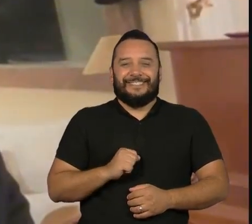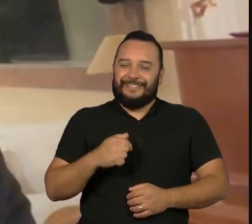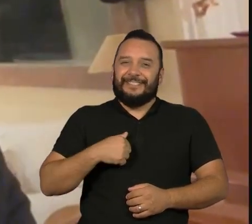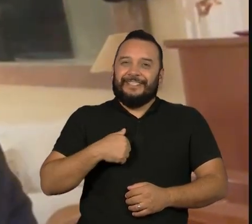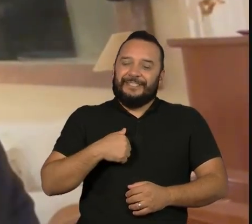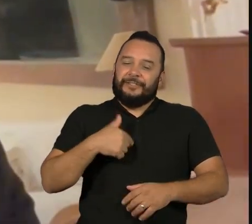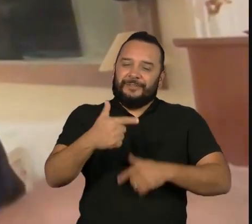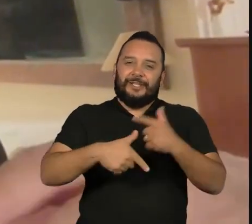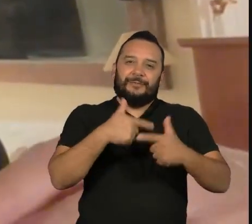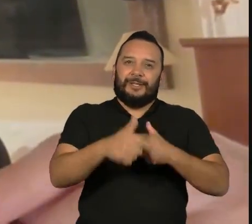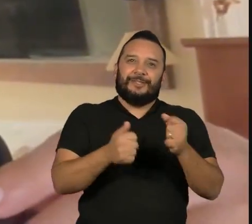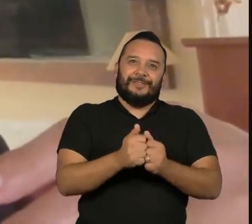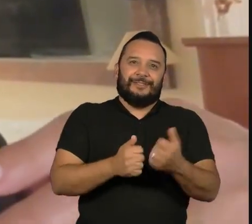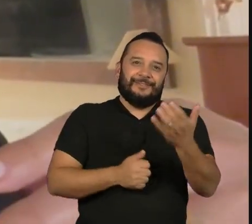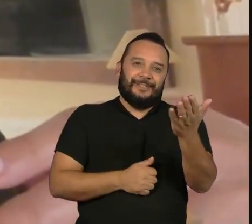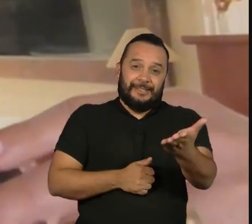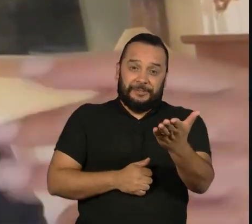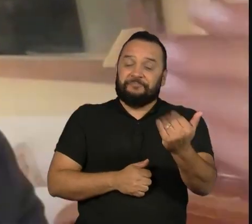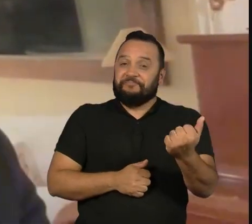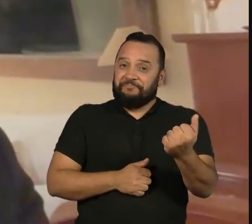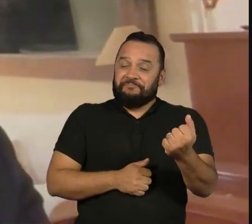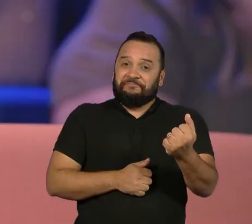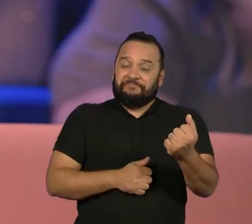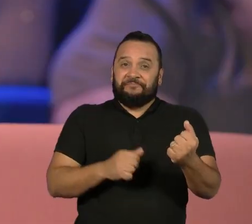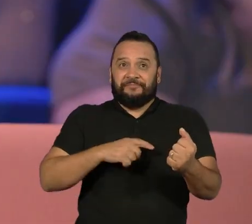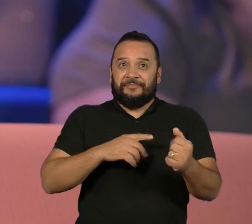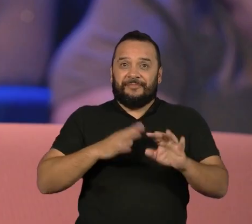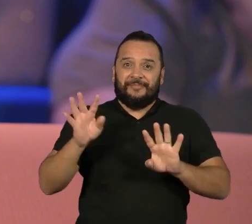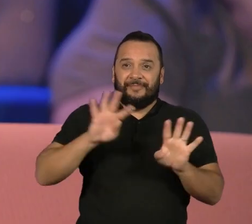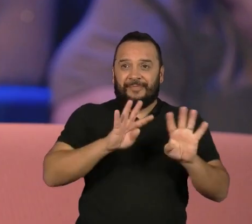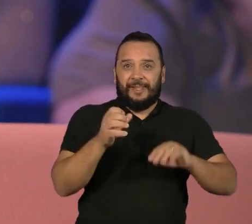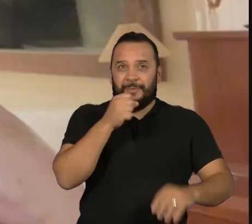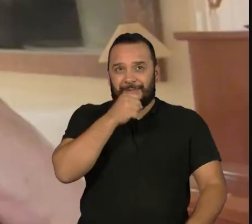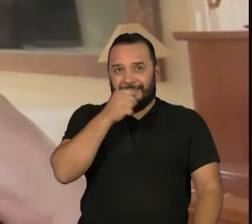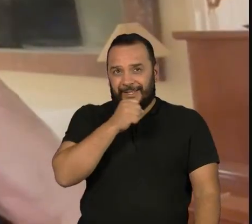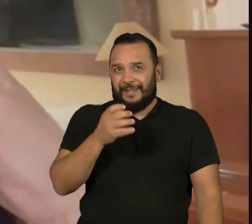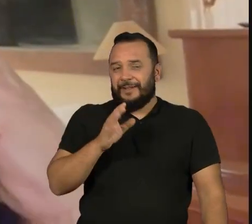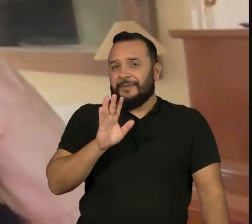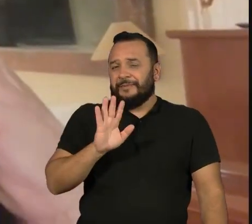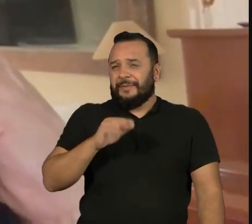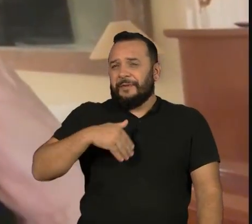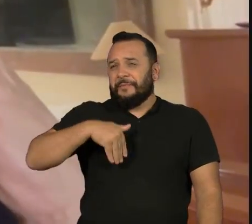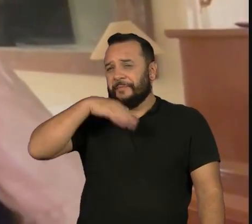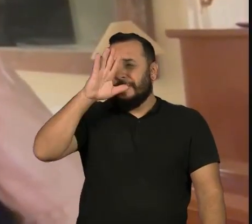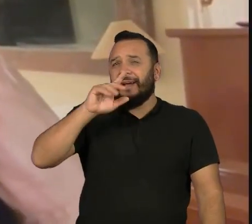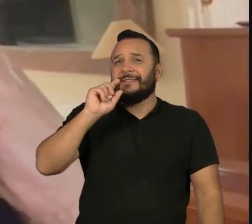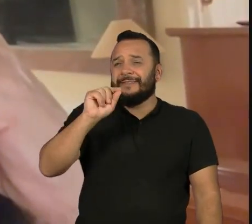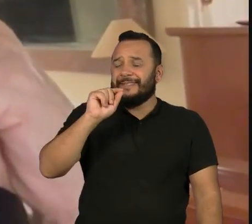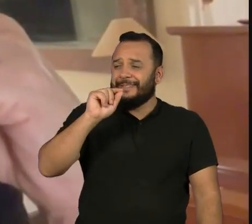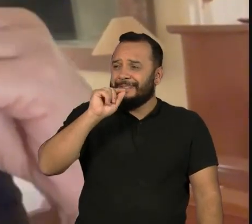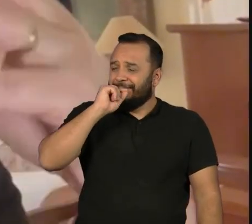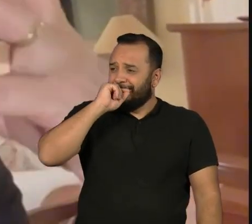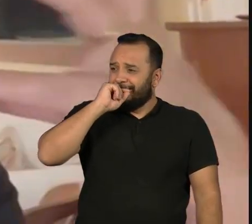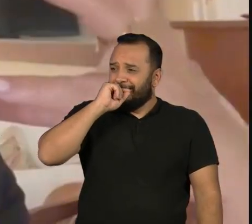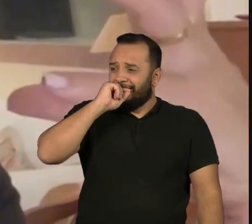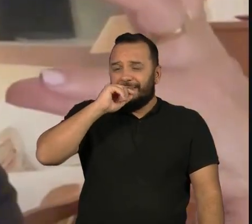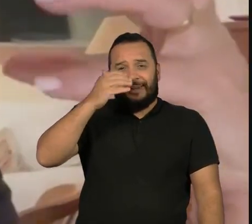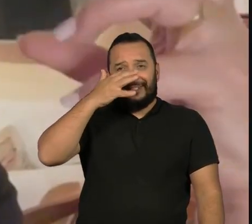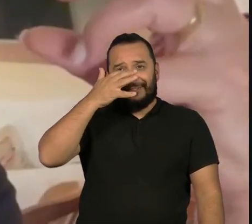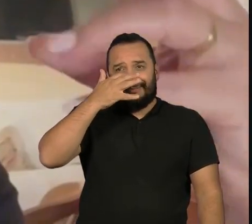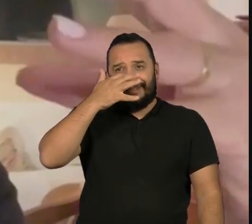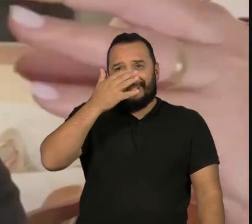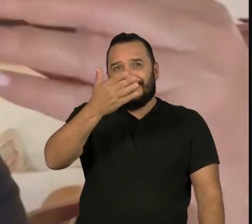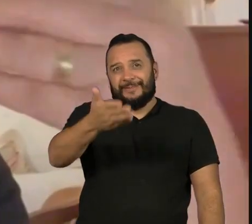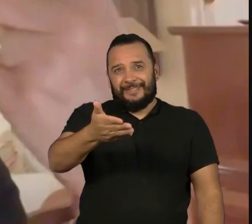trabalhamos juntos, fizemos um musical. Agora, o que mais eu fico admirada